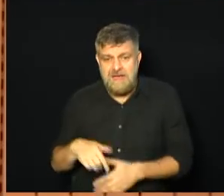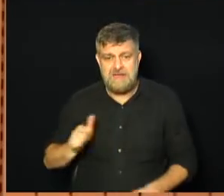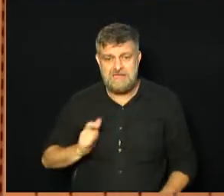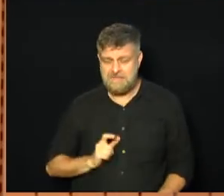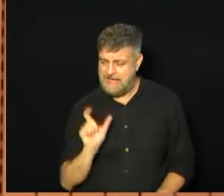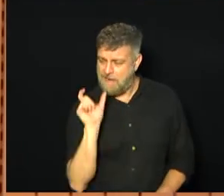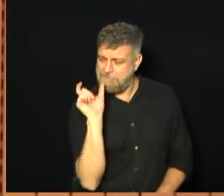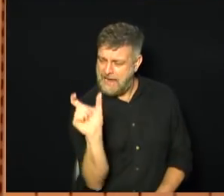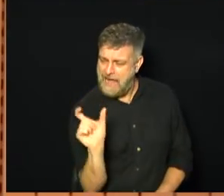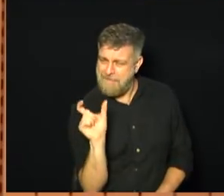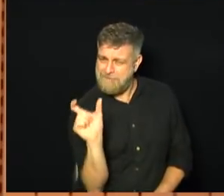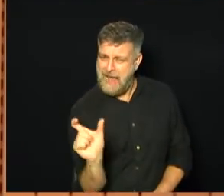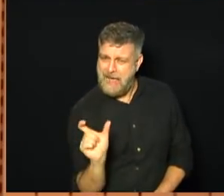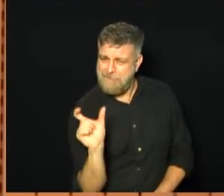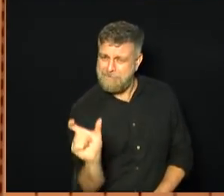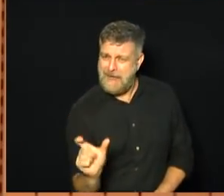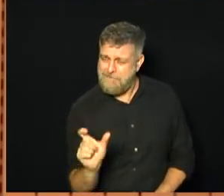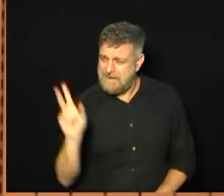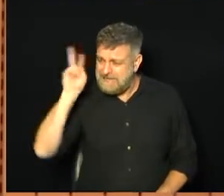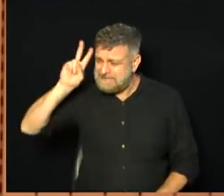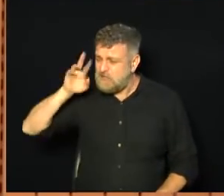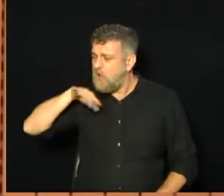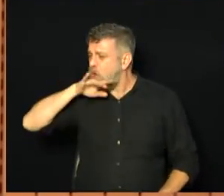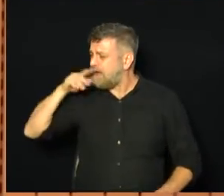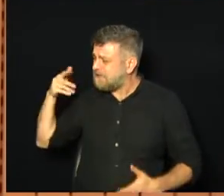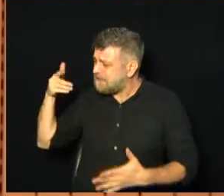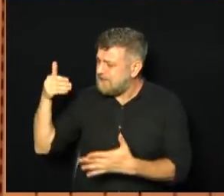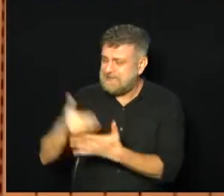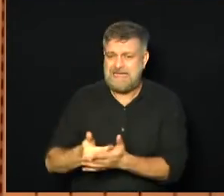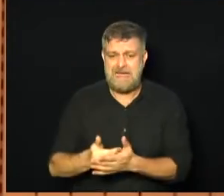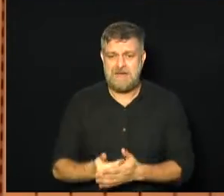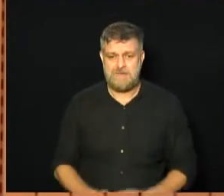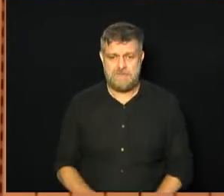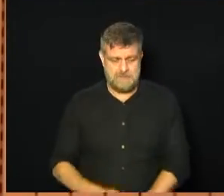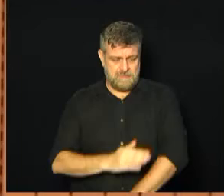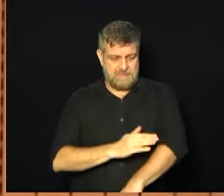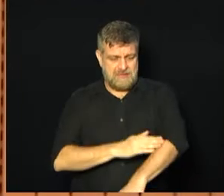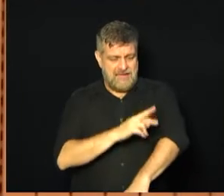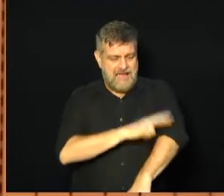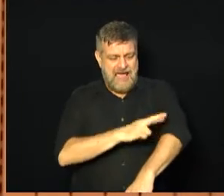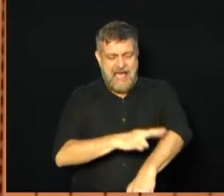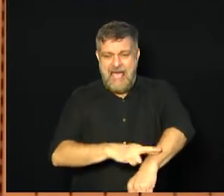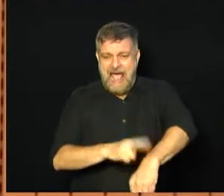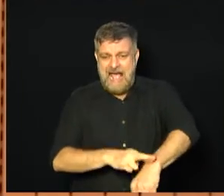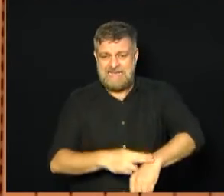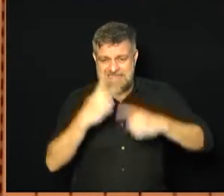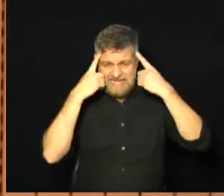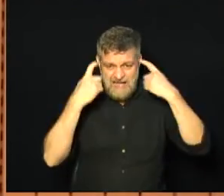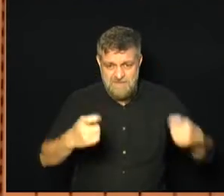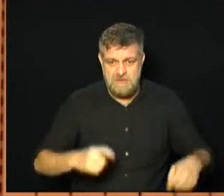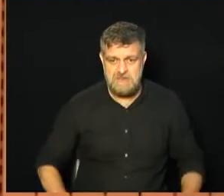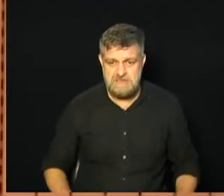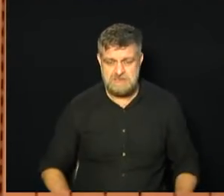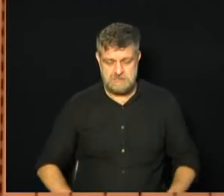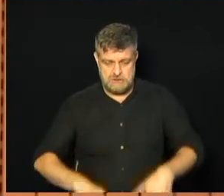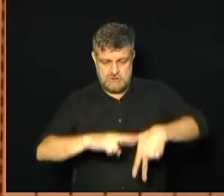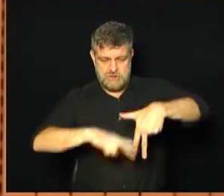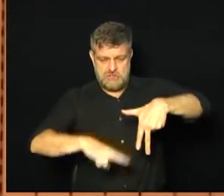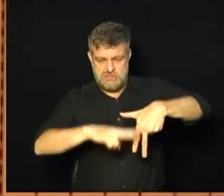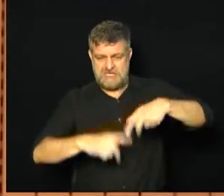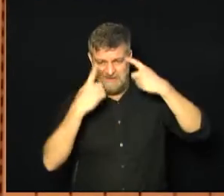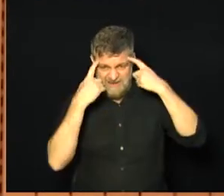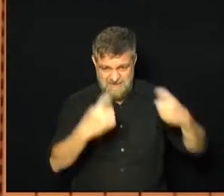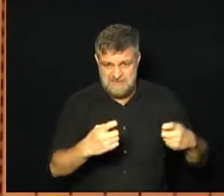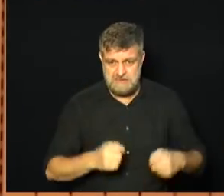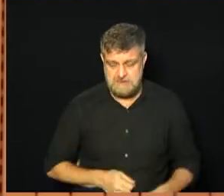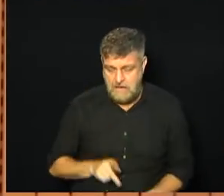que continuam dessa nossa história horrorosa de violência racial, de violência de gênero, de silenciamento de parcelas que são